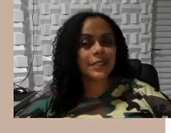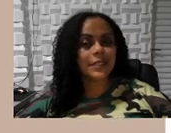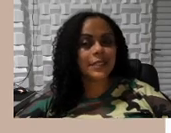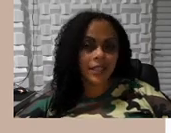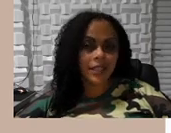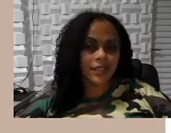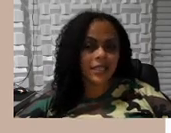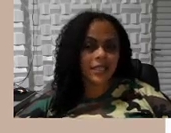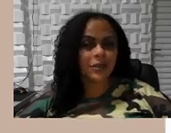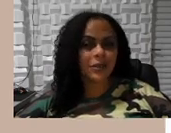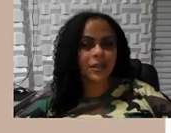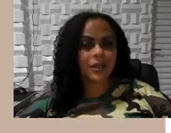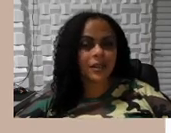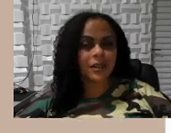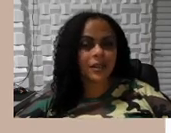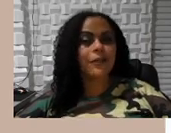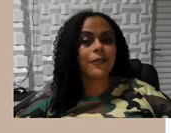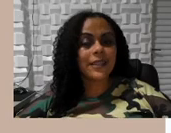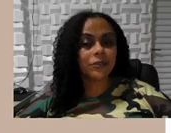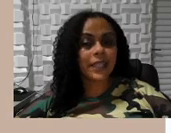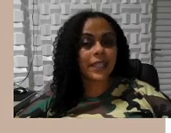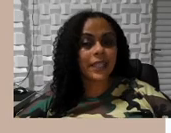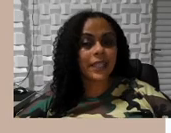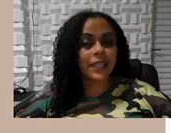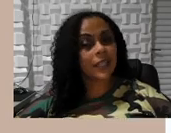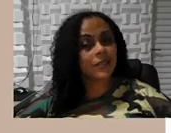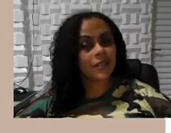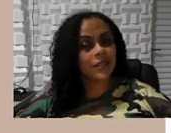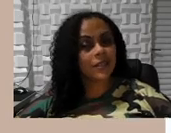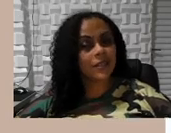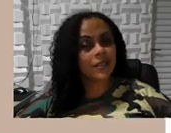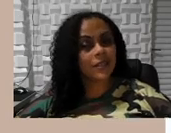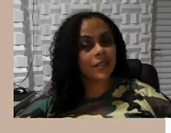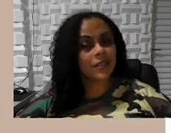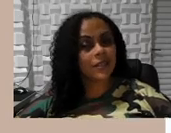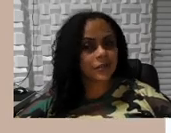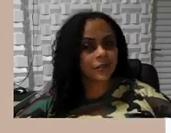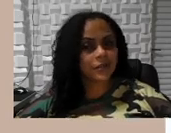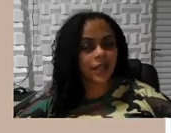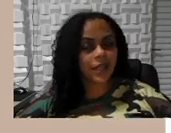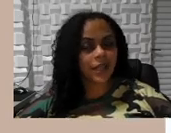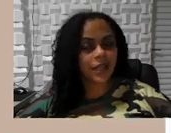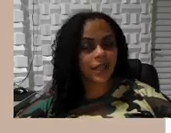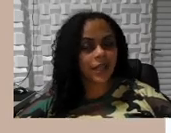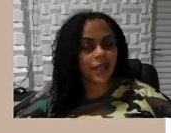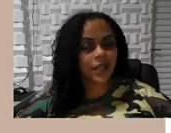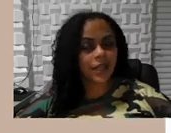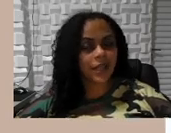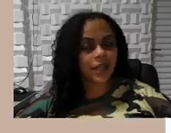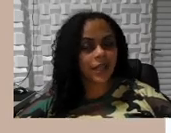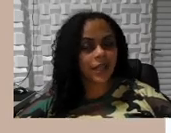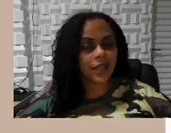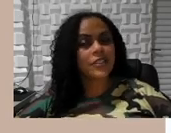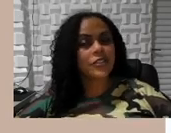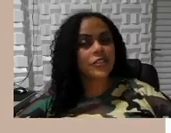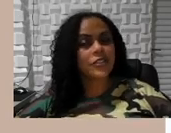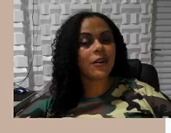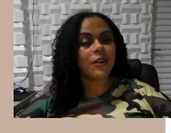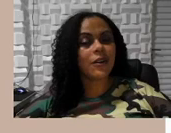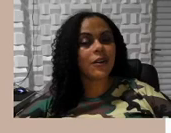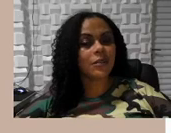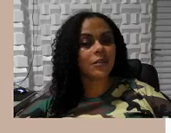forte, que é a sílaba tônica. Faça a contagem do finalzinho da palavra para o início, tá? Se for a última, vai se